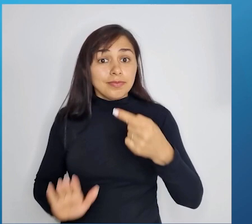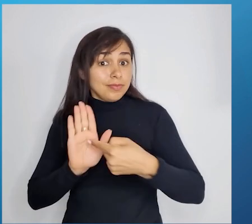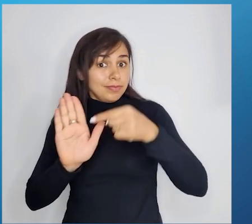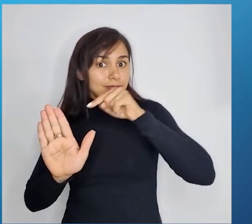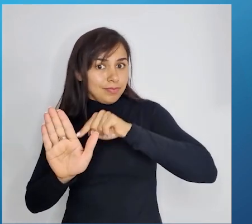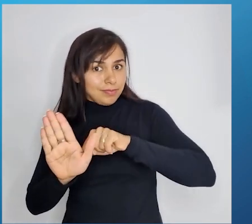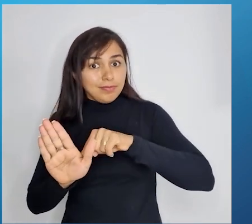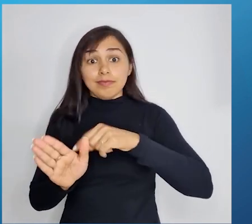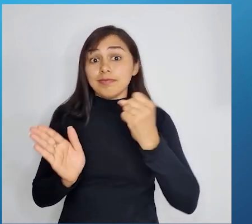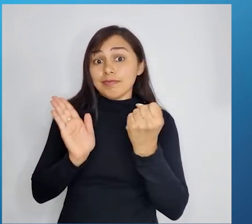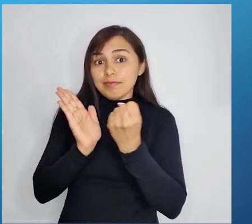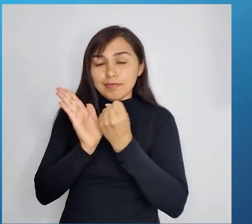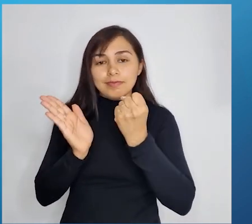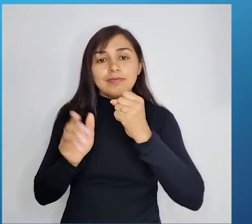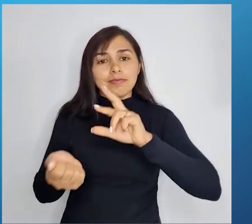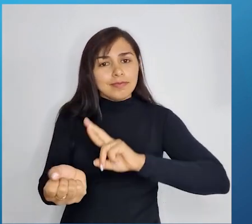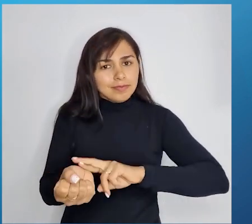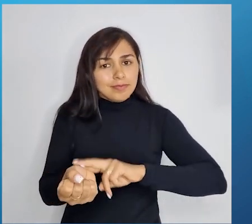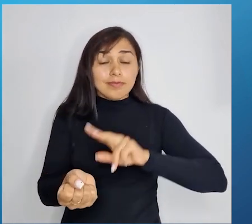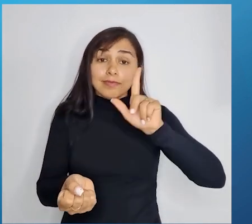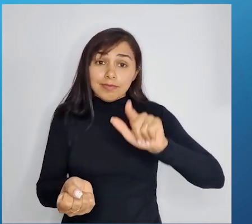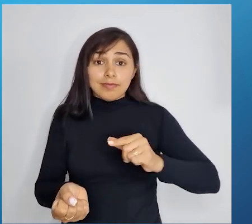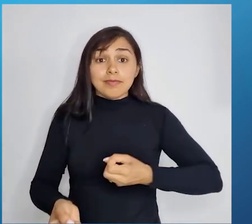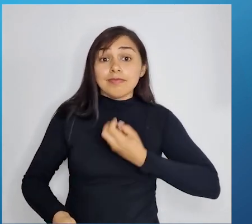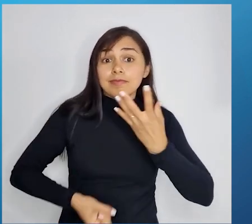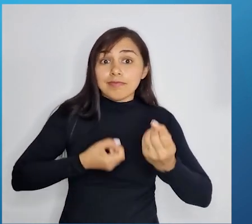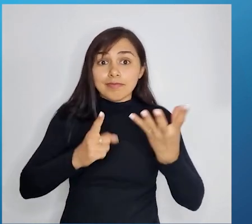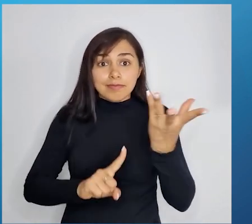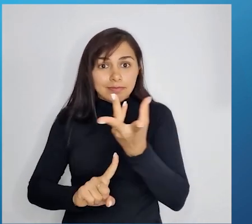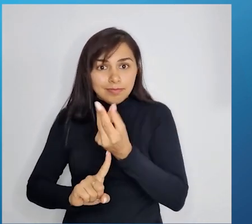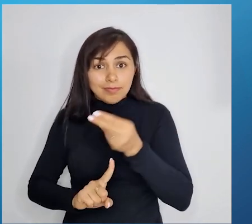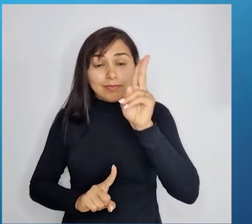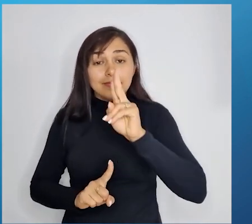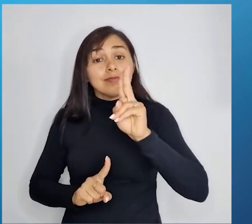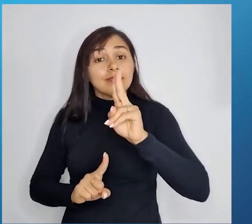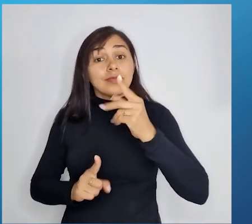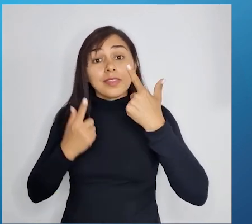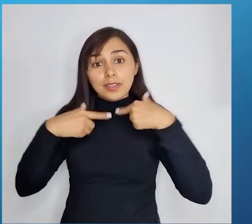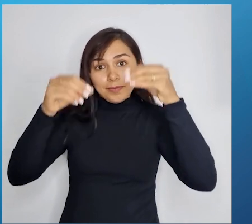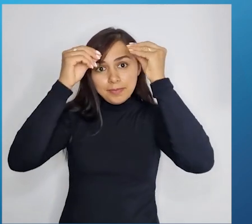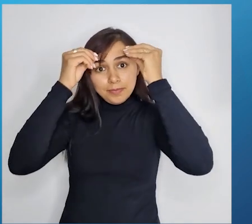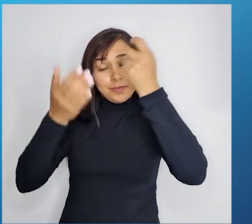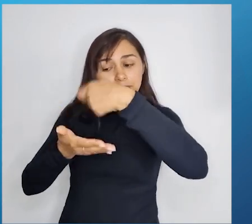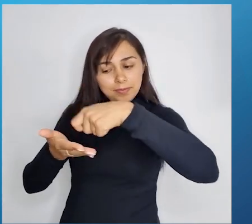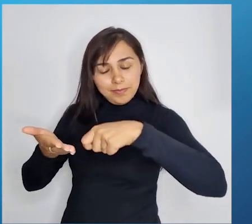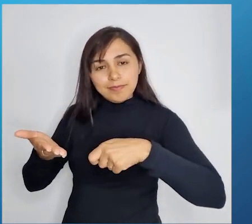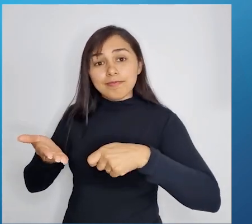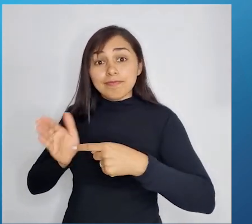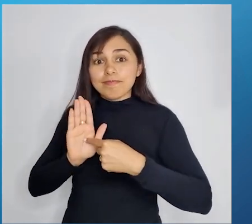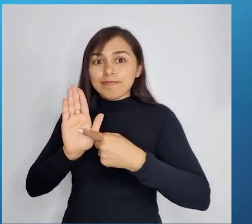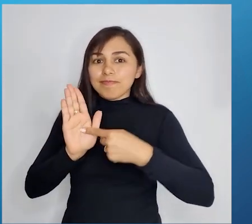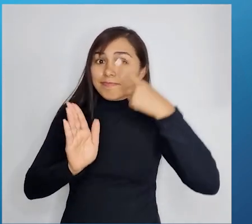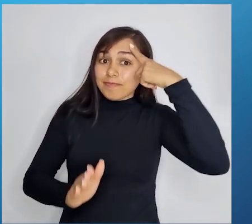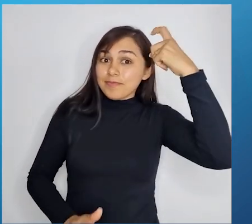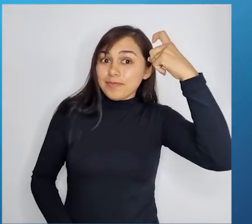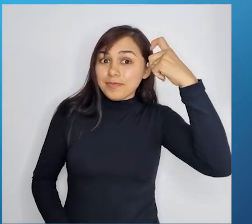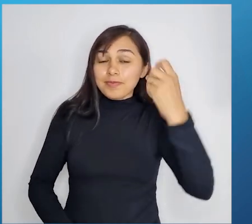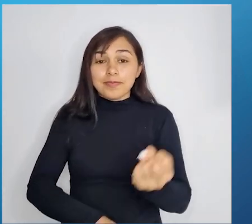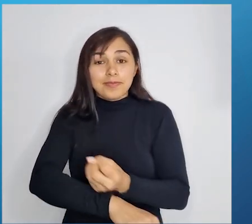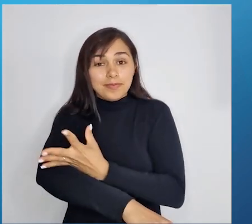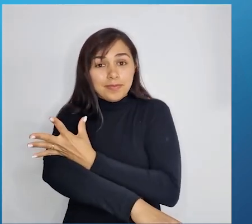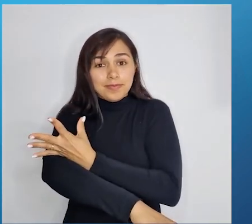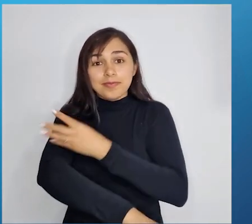símbolos, ritmos. É uma expressão artística que utiliza a linguagem escrita para transmitir ideias, emoções e